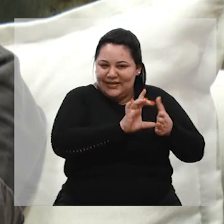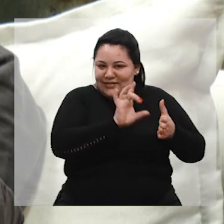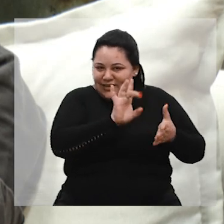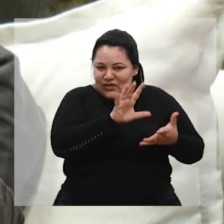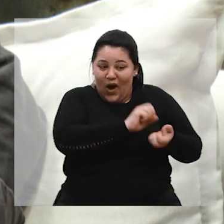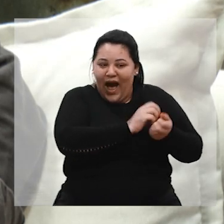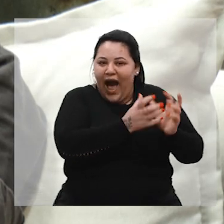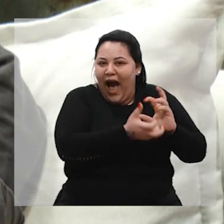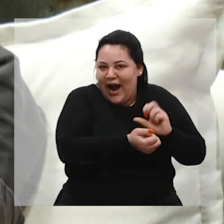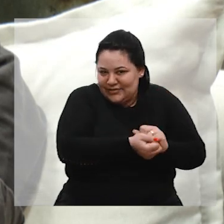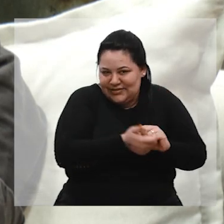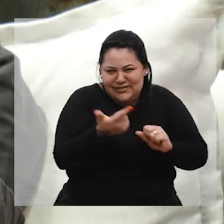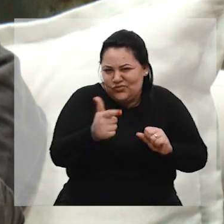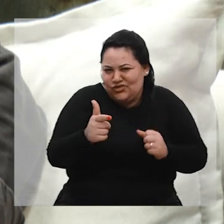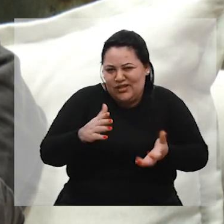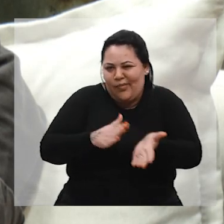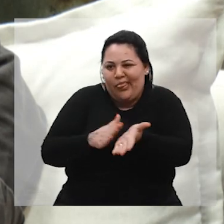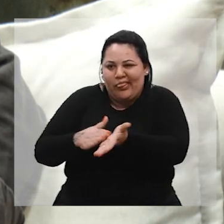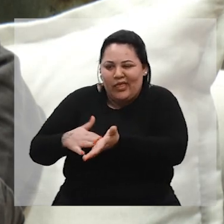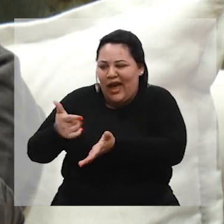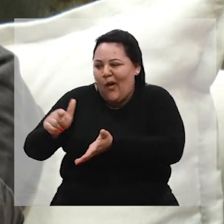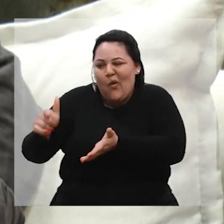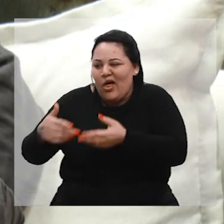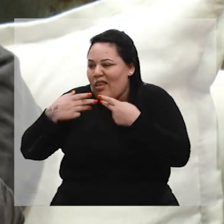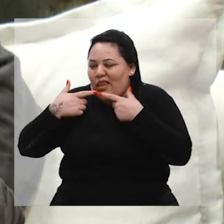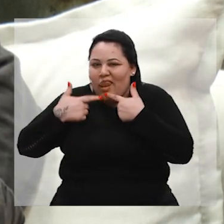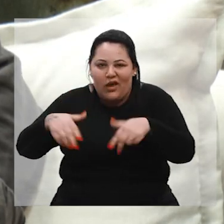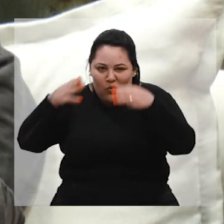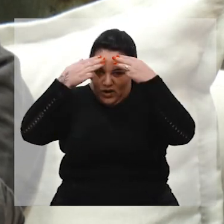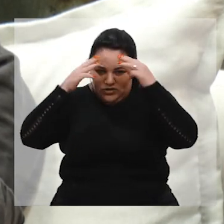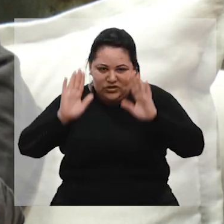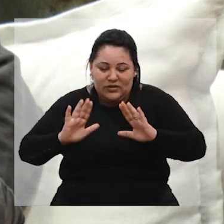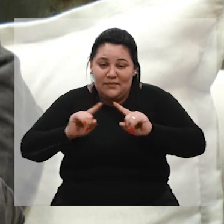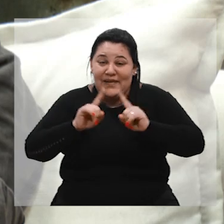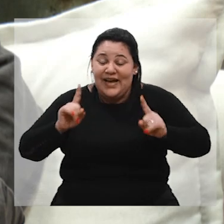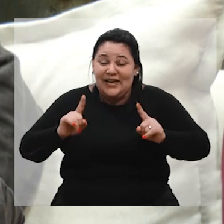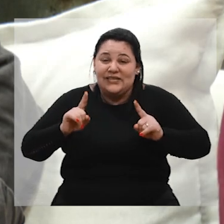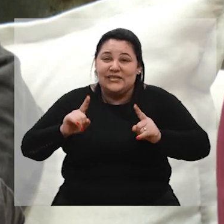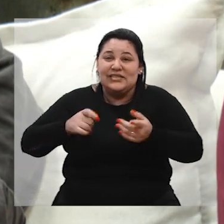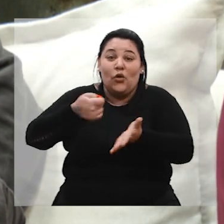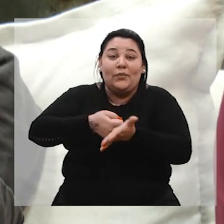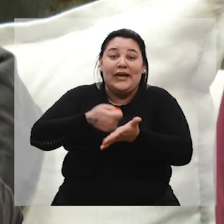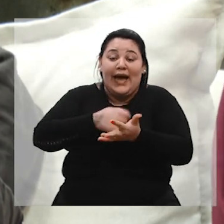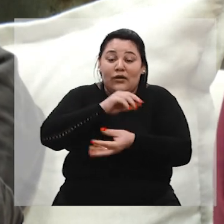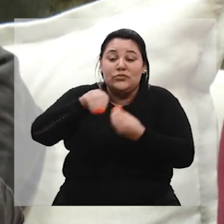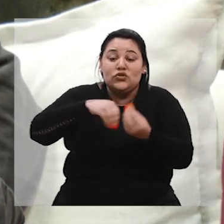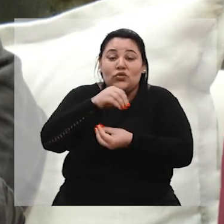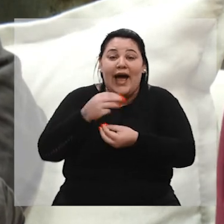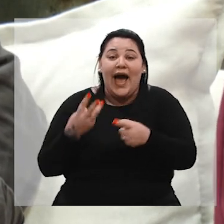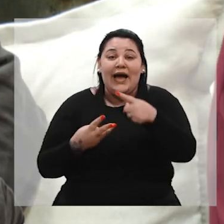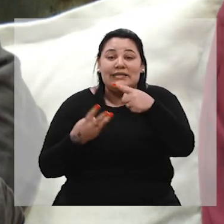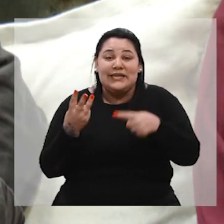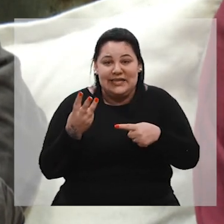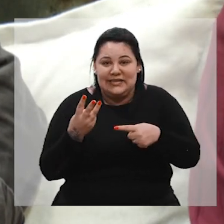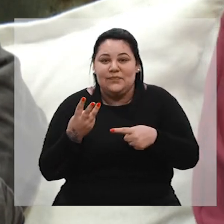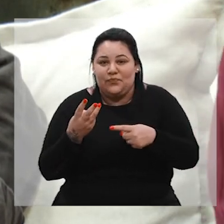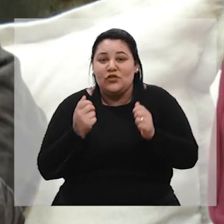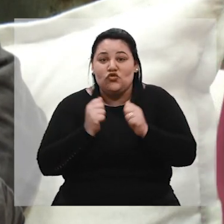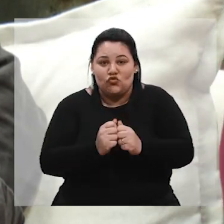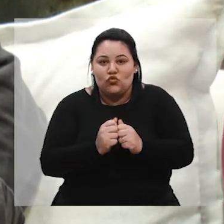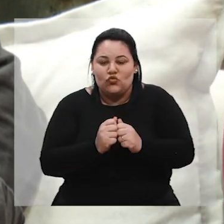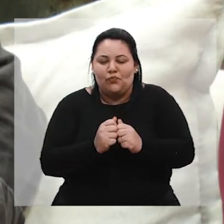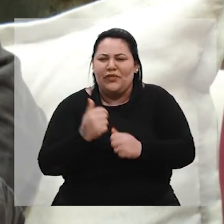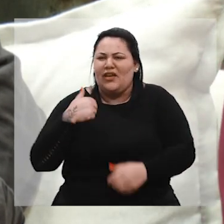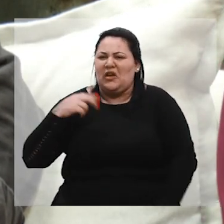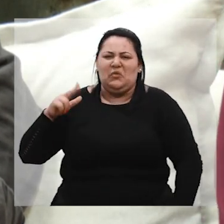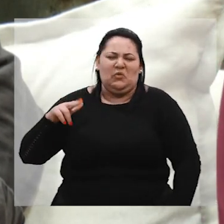música e artes plásticas, porque antes era mais artes plásticas, não tinha muita essa exigência das outras linguagens, né? Mas foi uma época que foi